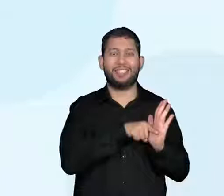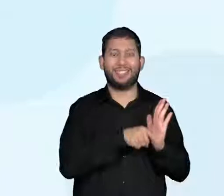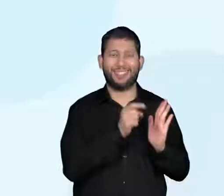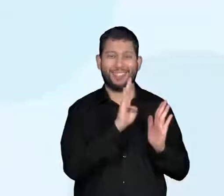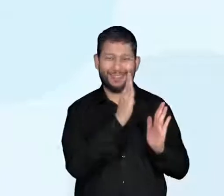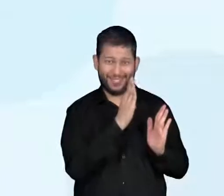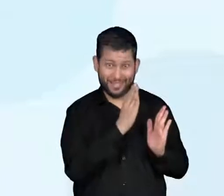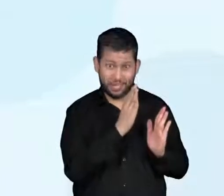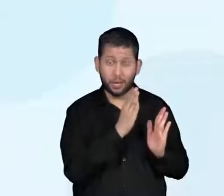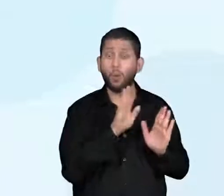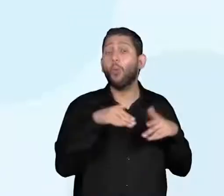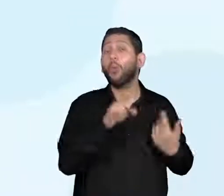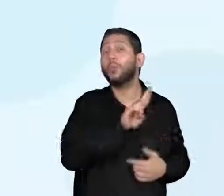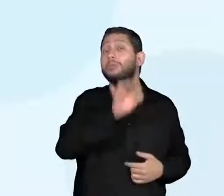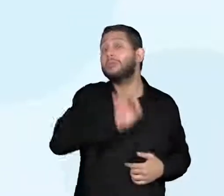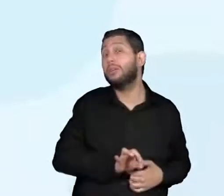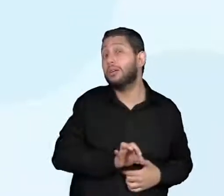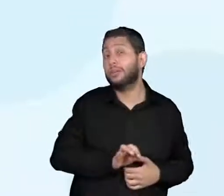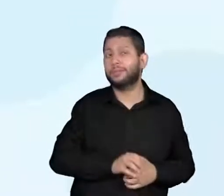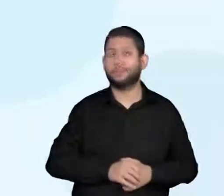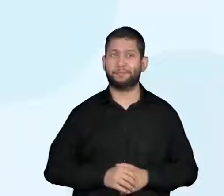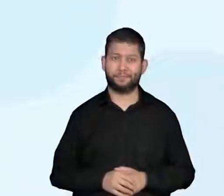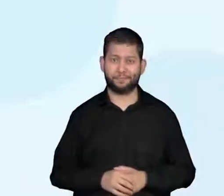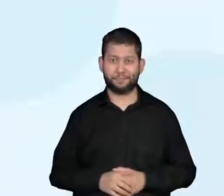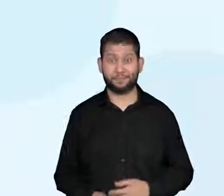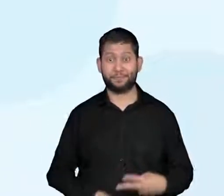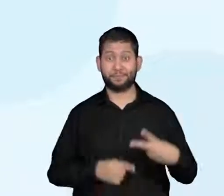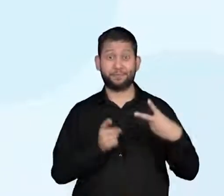segundo parágrafo,